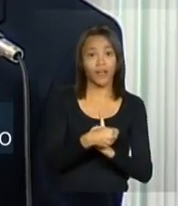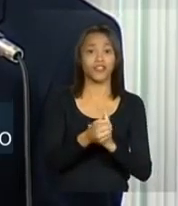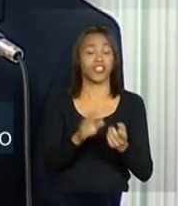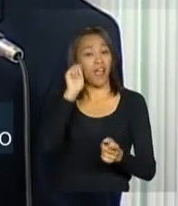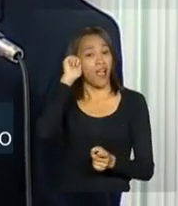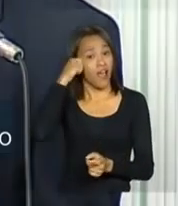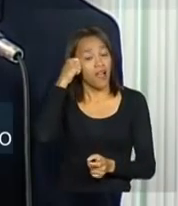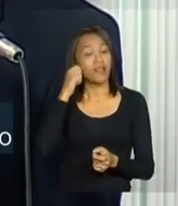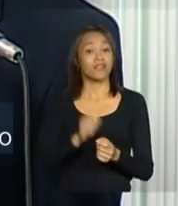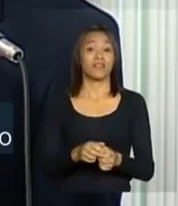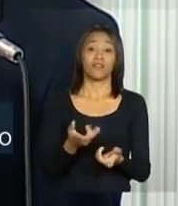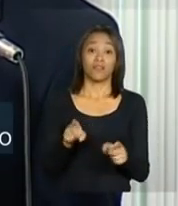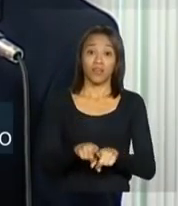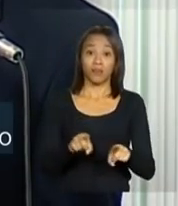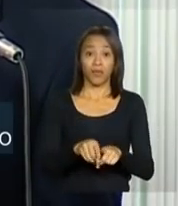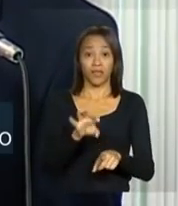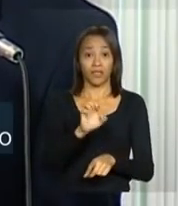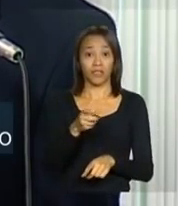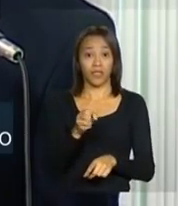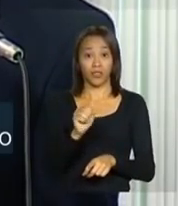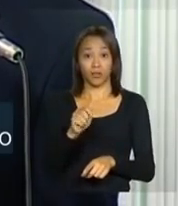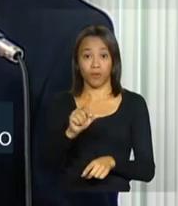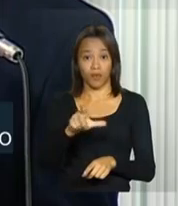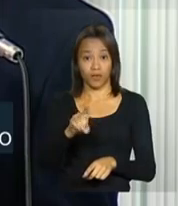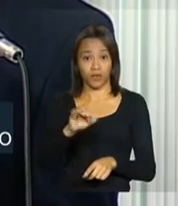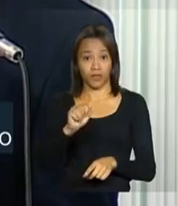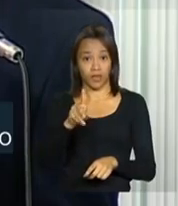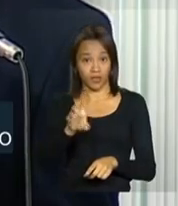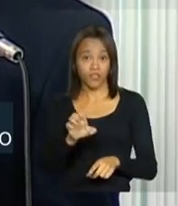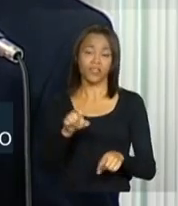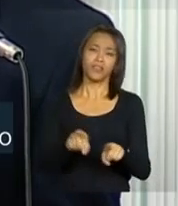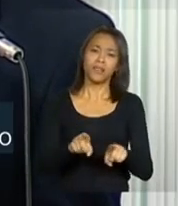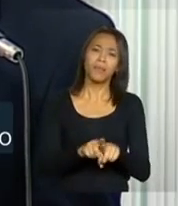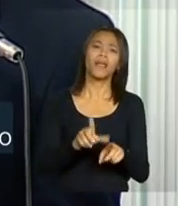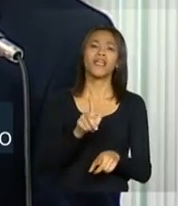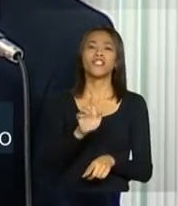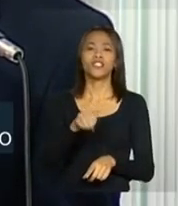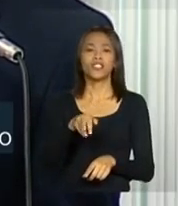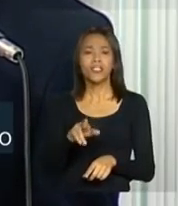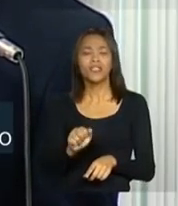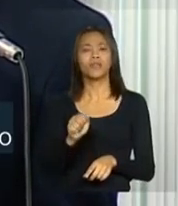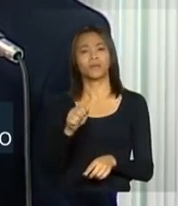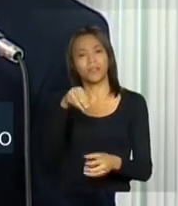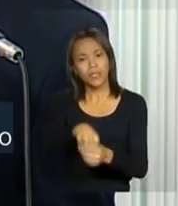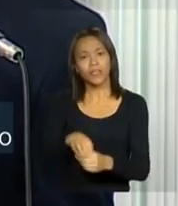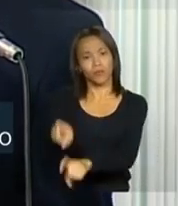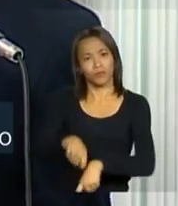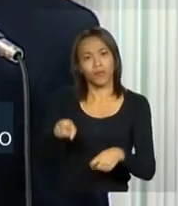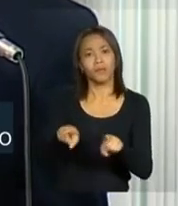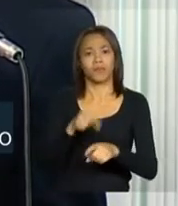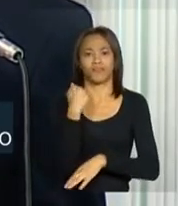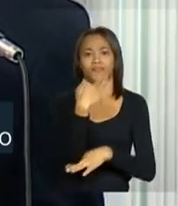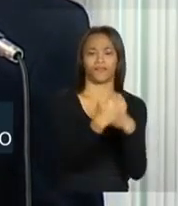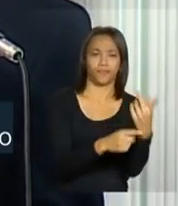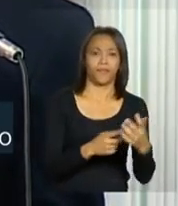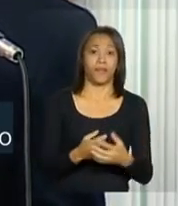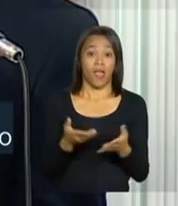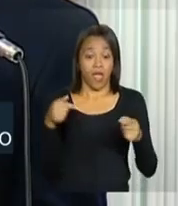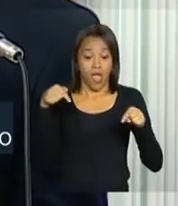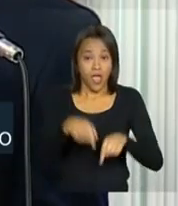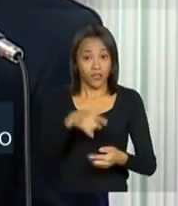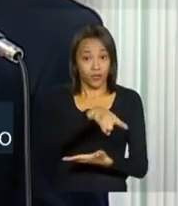raça, etnia e sexualidade, além das relações de gênero no campo e na floresta. Essa chamada está sendo